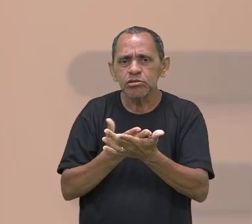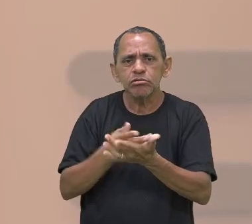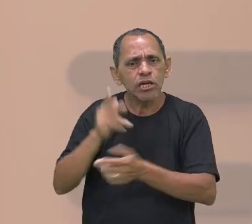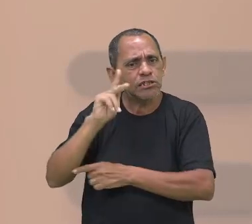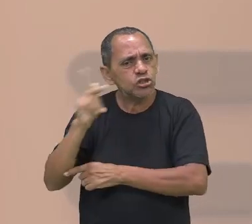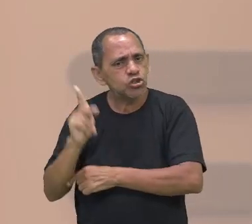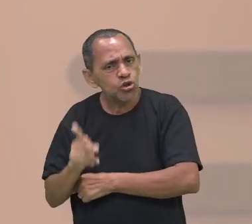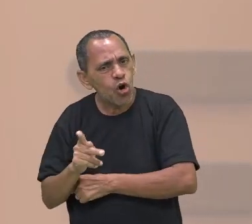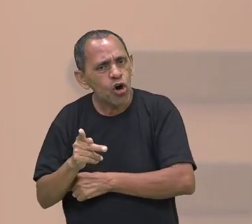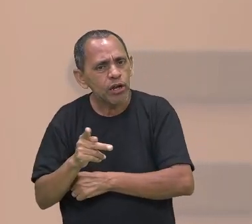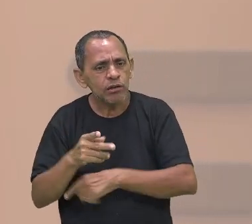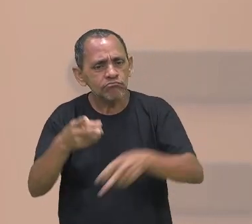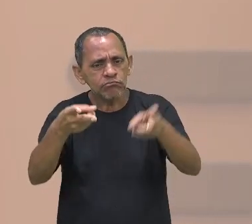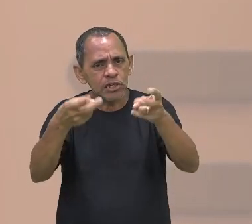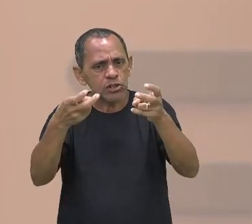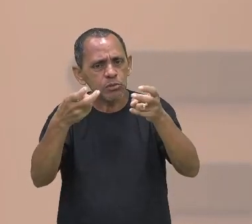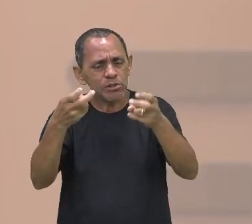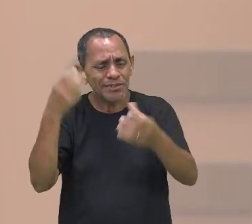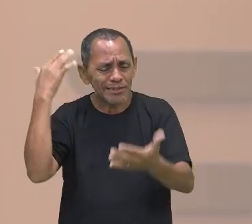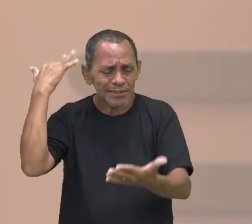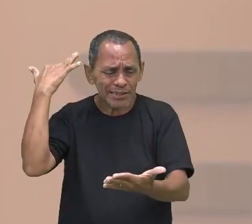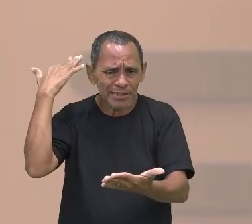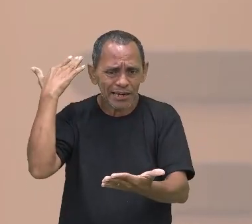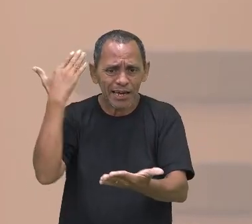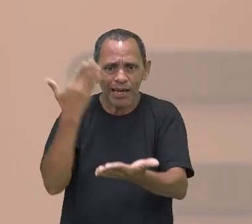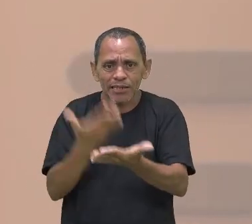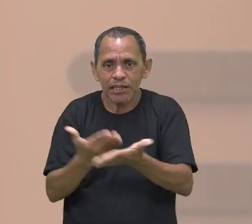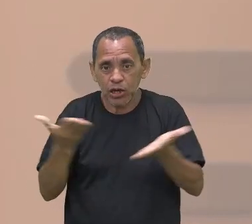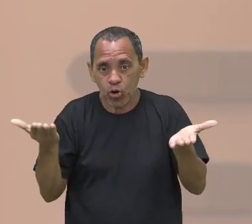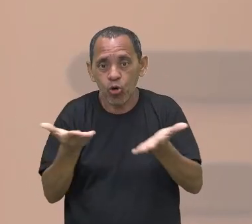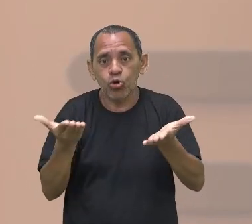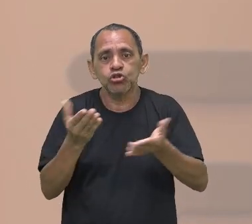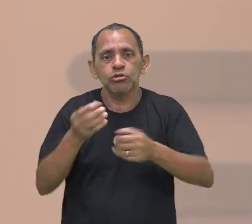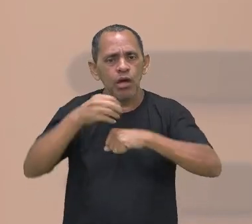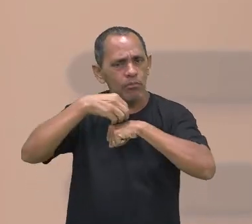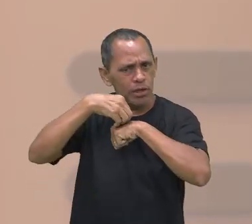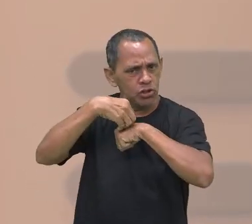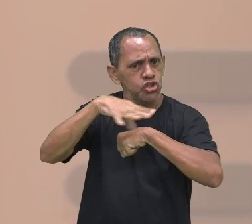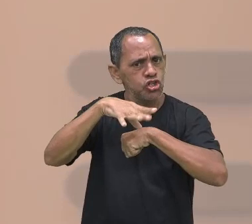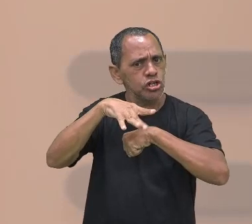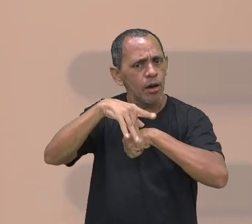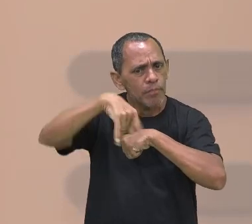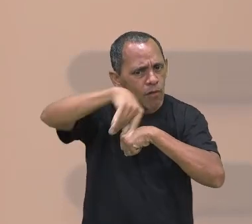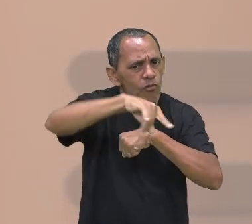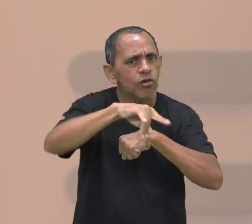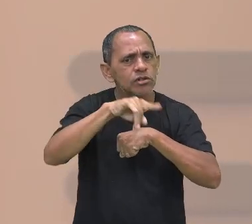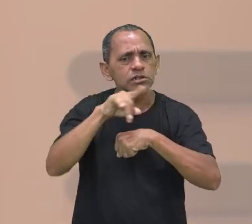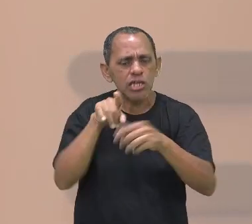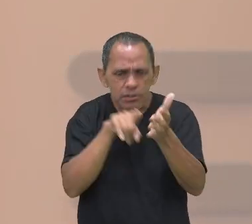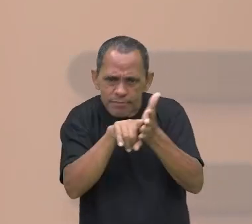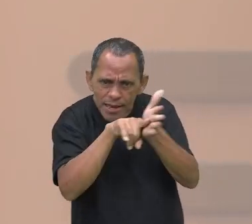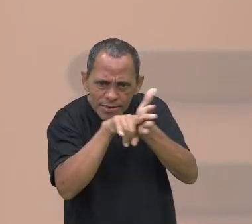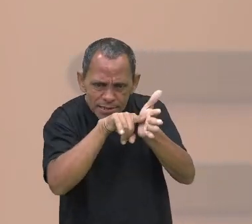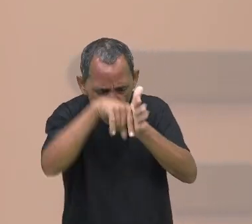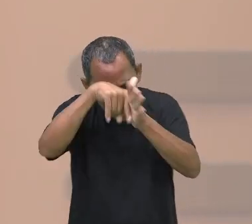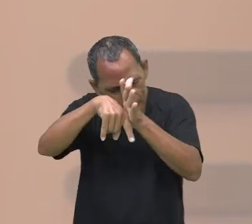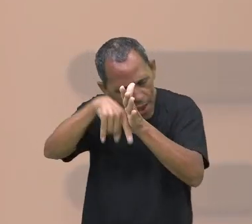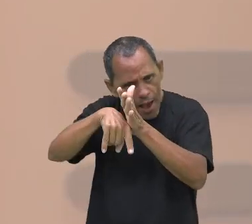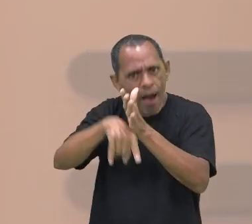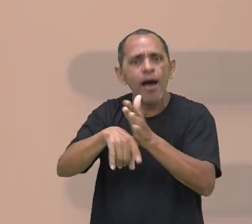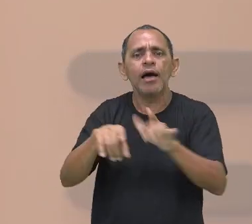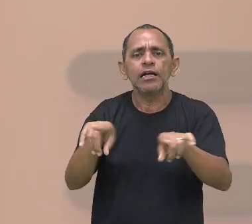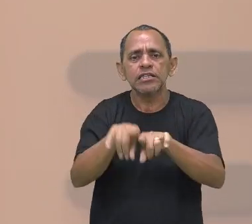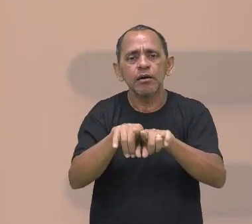esteja vigente até os dias atuais. Isso aí é uma dica para vocês se aprofundarem um pouco mais em